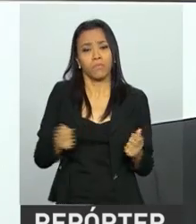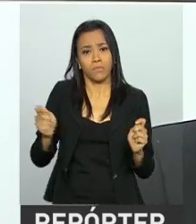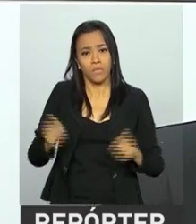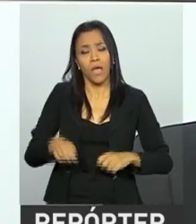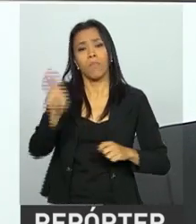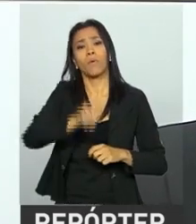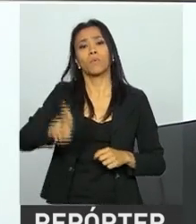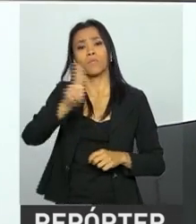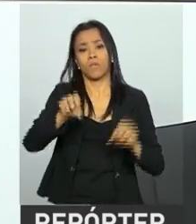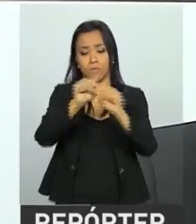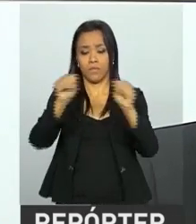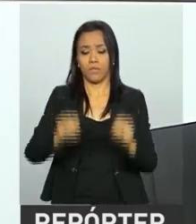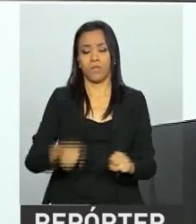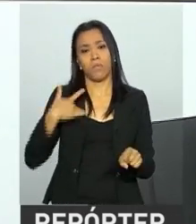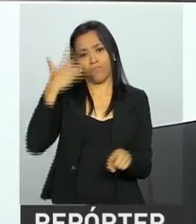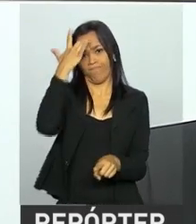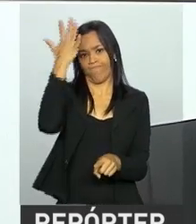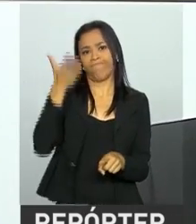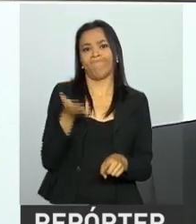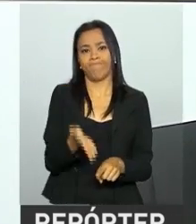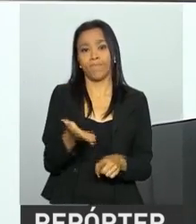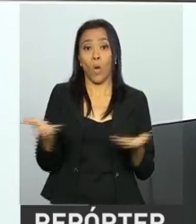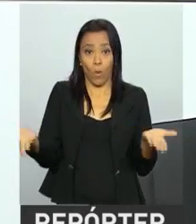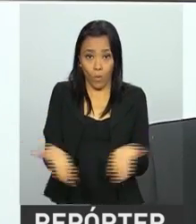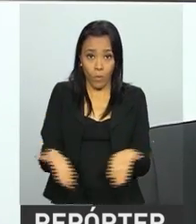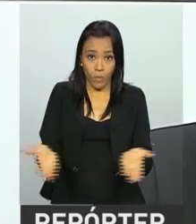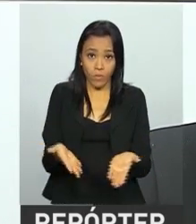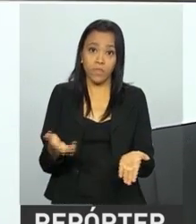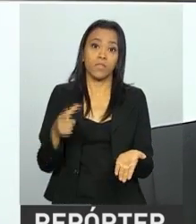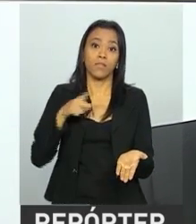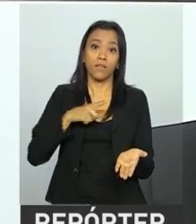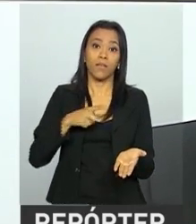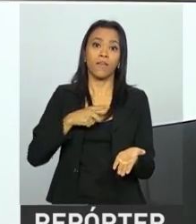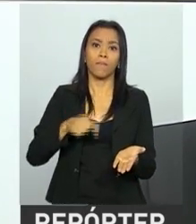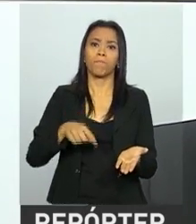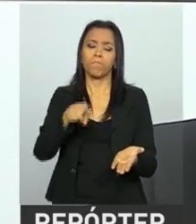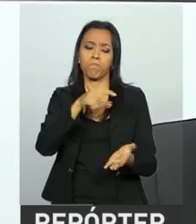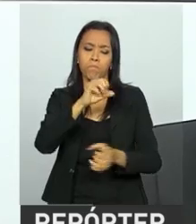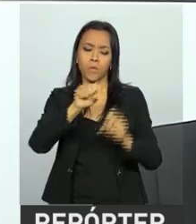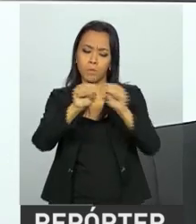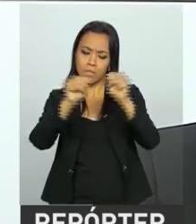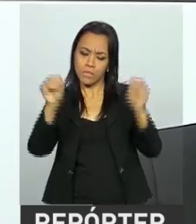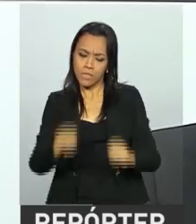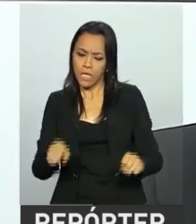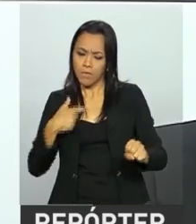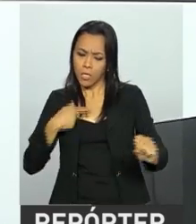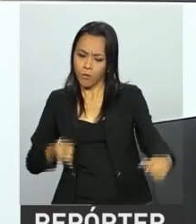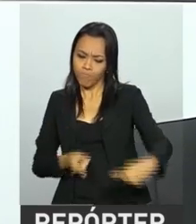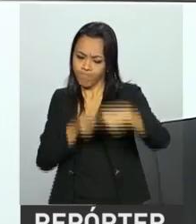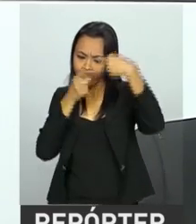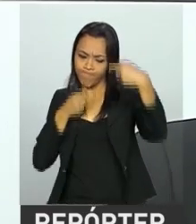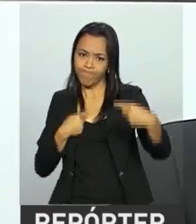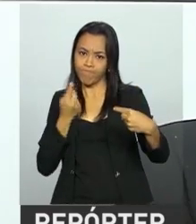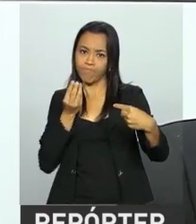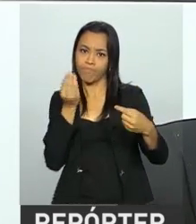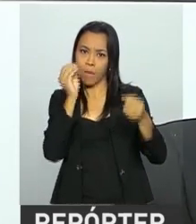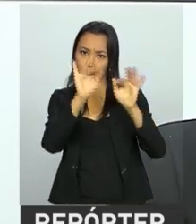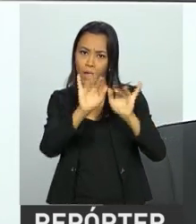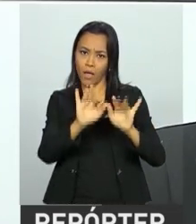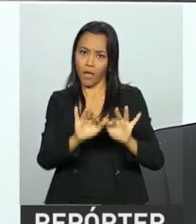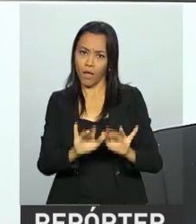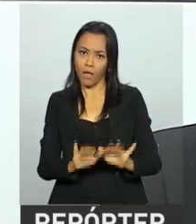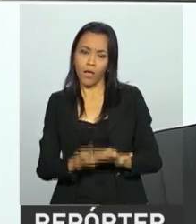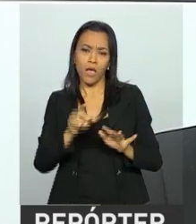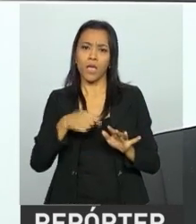sistema com mais facilidade. O mais importante é que hoje eles têm um canal em que eles se identificam e a partir dali eles têm acesso a todas